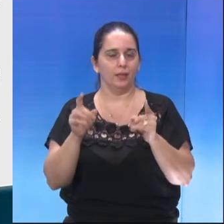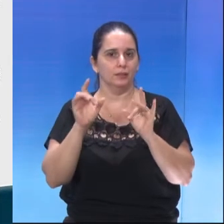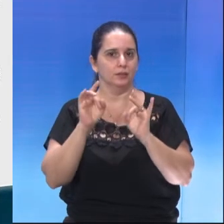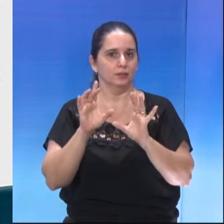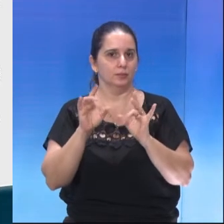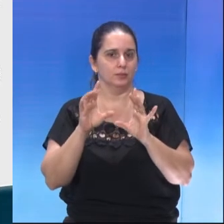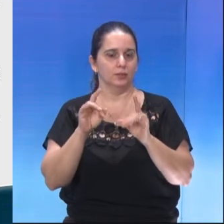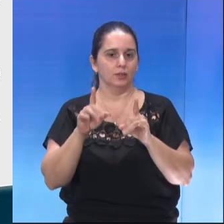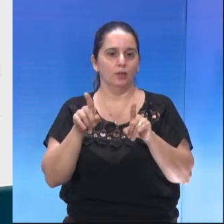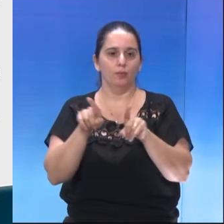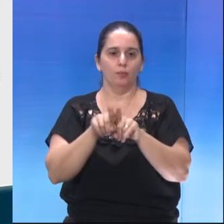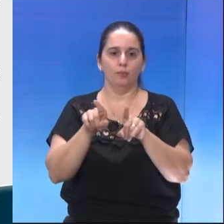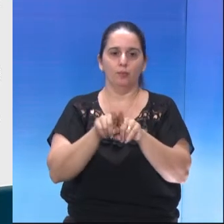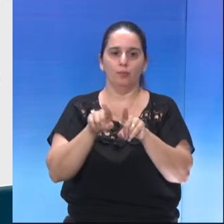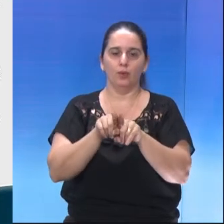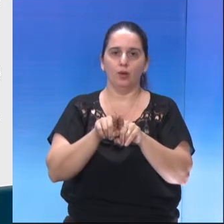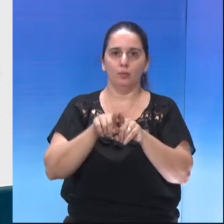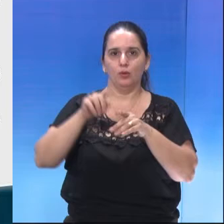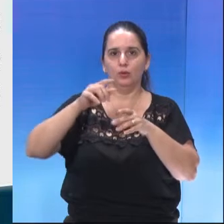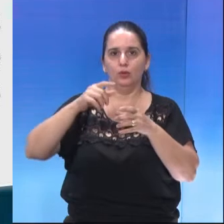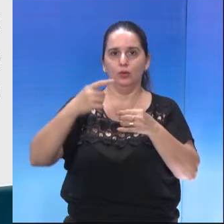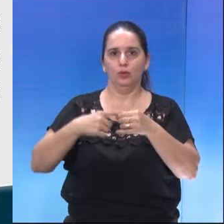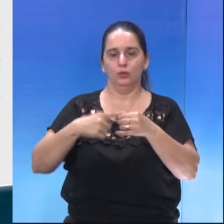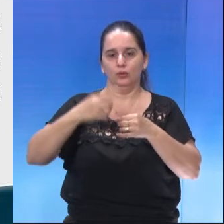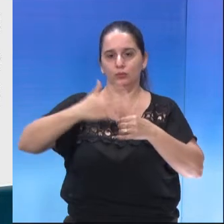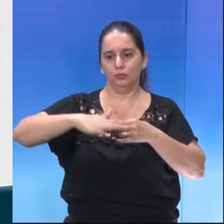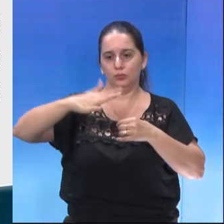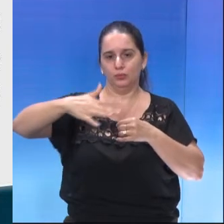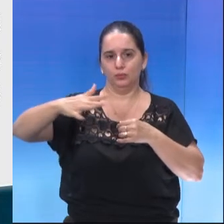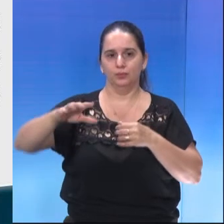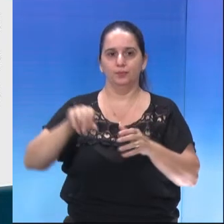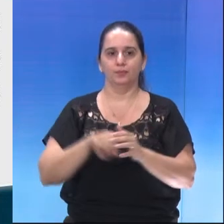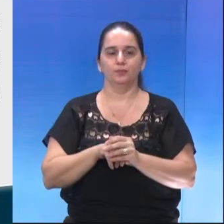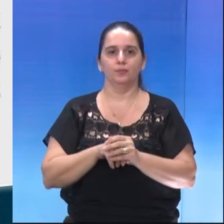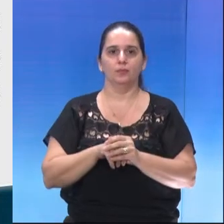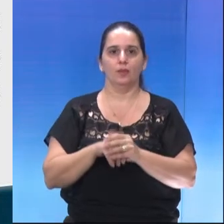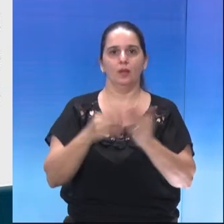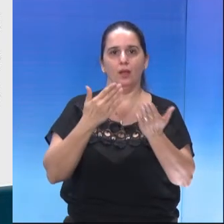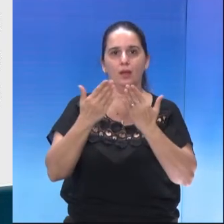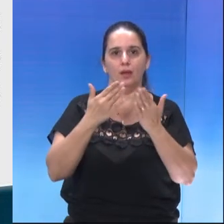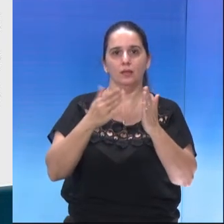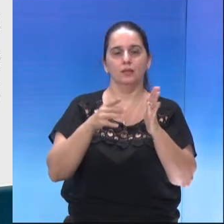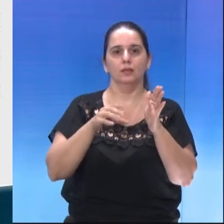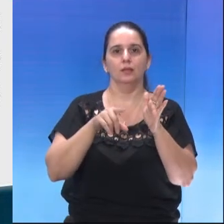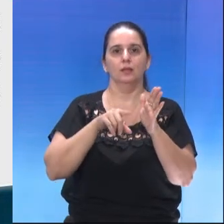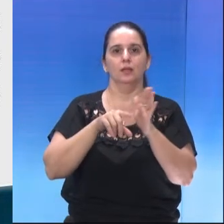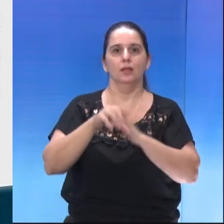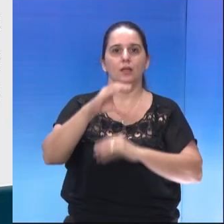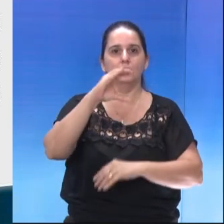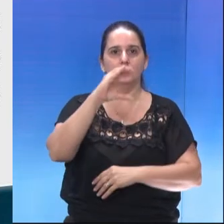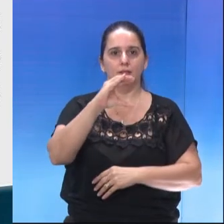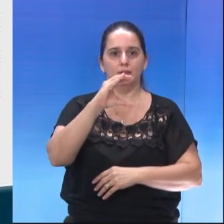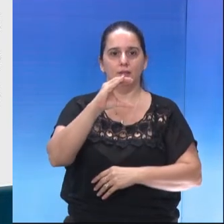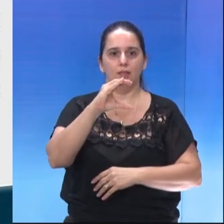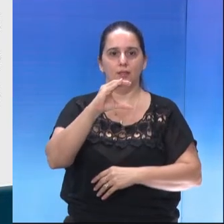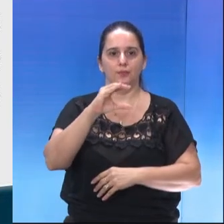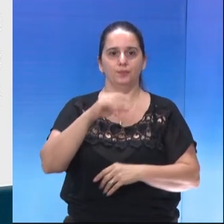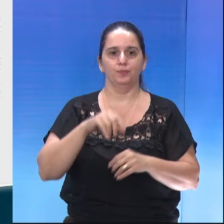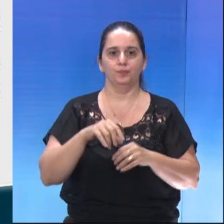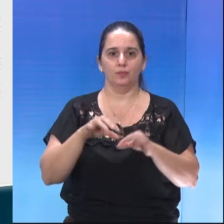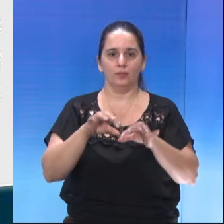principalmente na parte continental. Ok? Vamos analisar a letra C. As esteiras, faixas